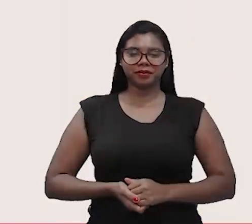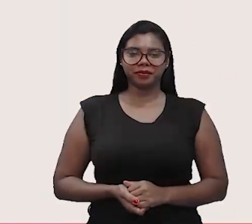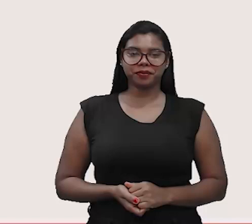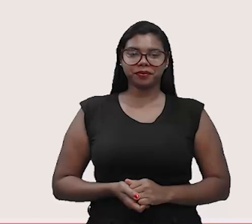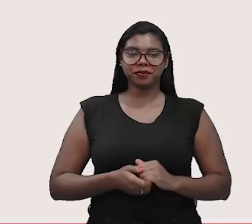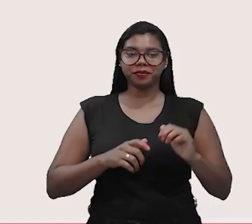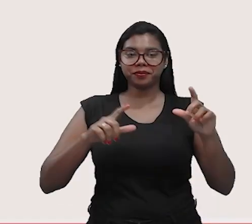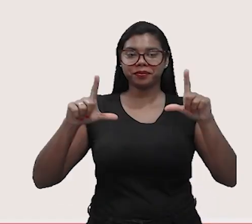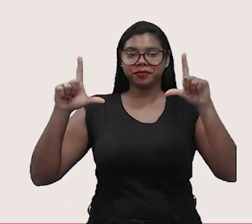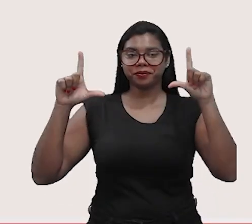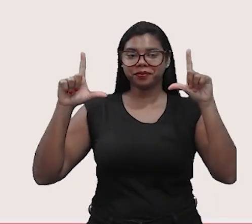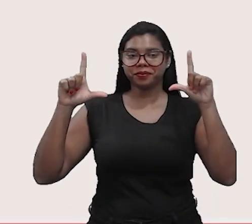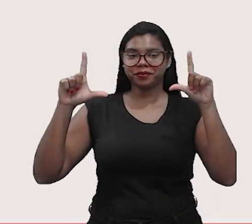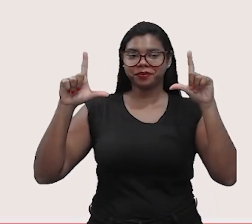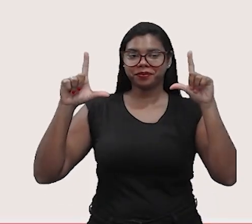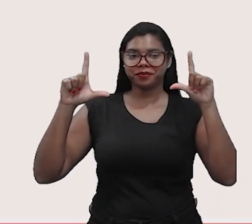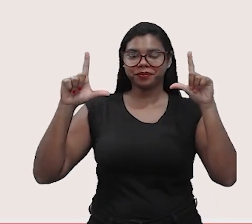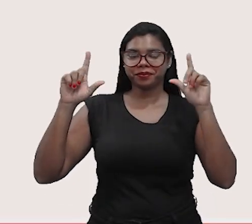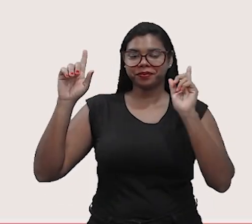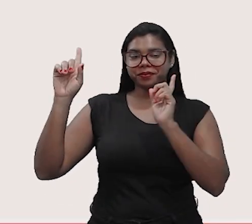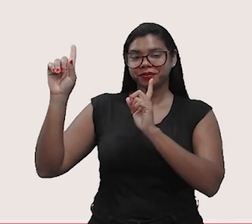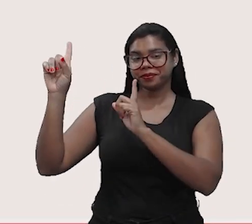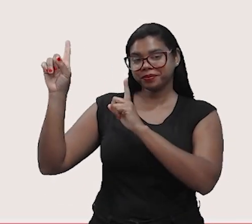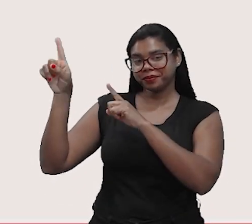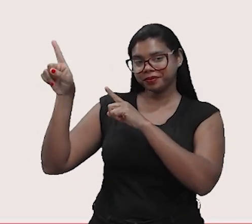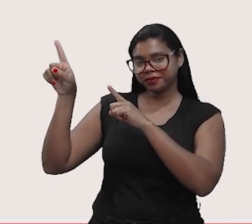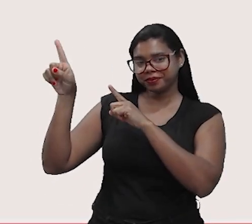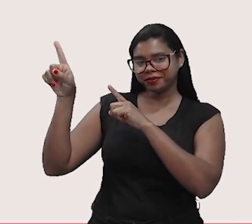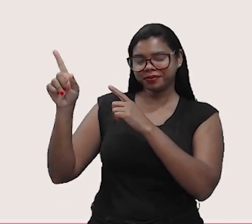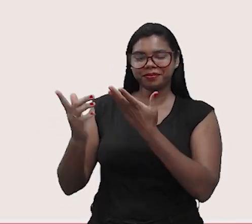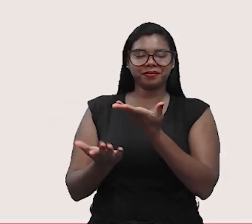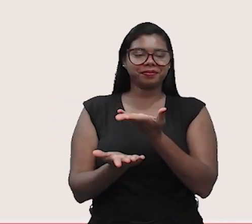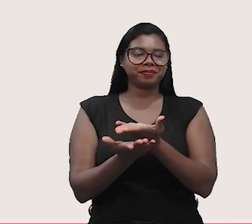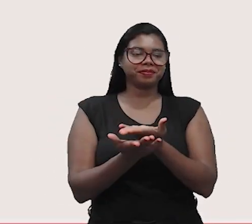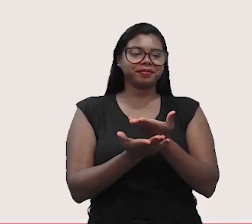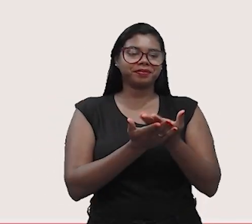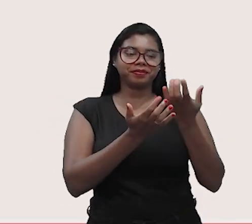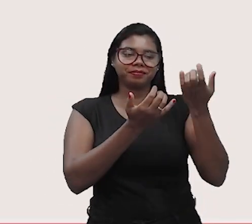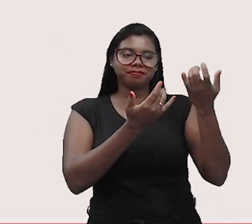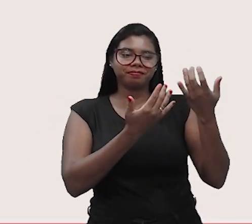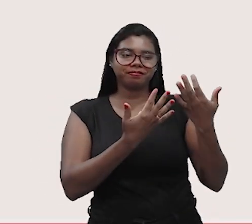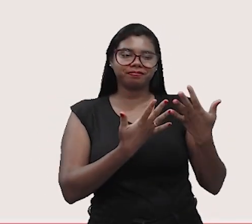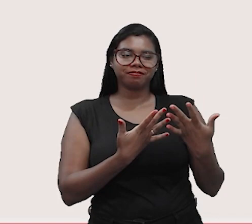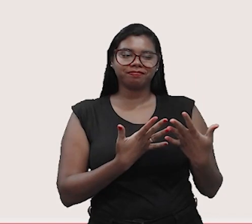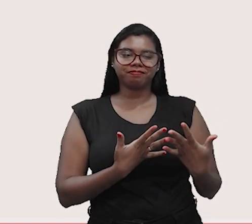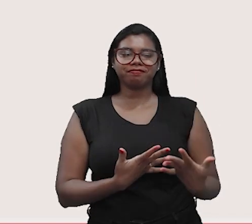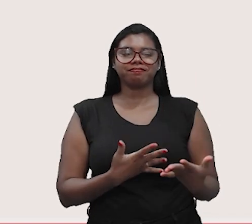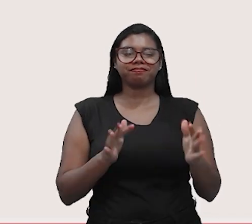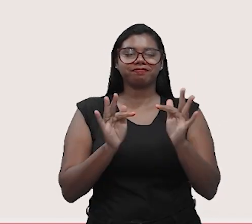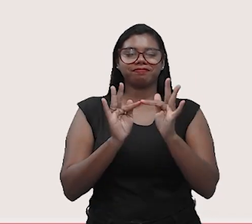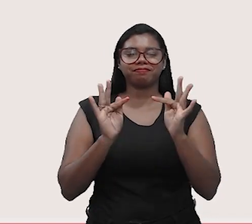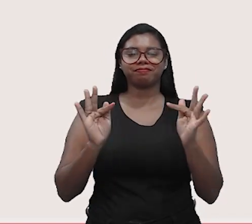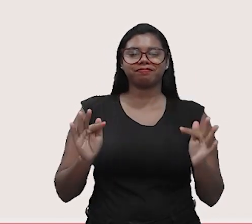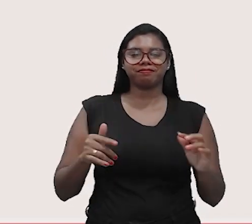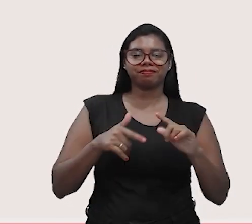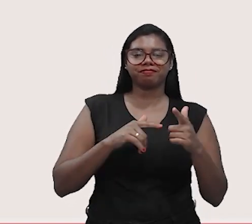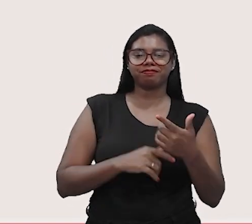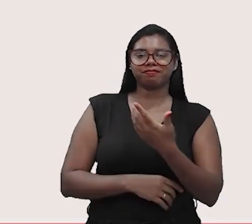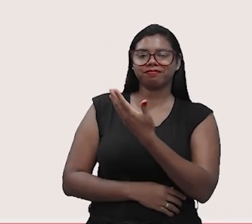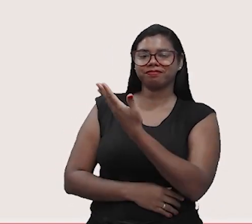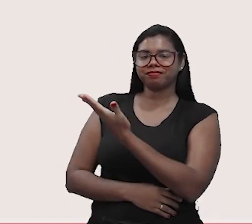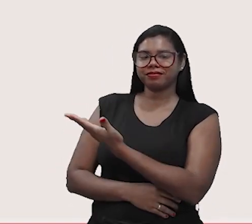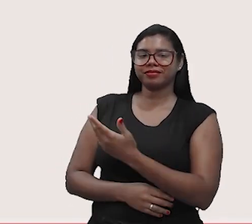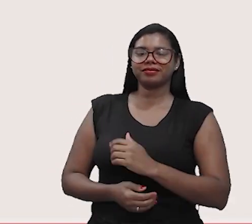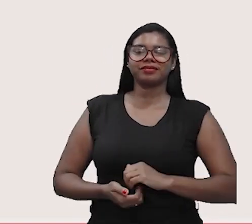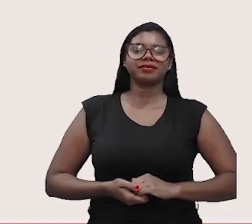tela geral? E aí, galera, nessa aula eu vou começar falando sobre a discriminante da função quadrática. Olha só, o